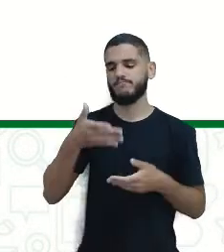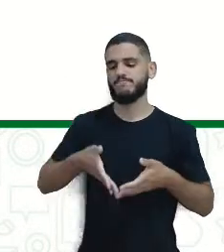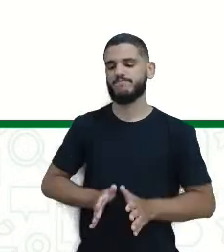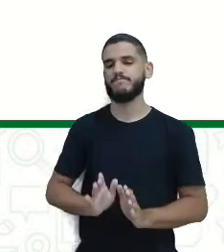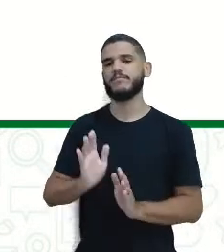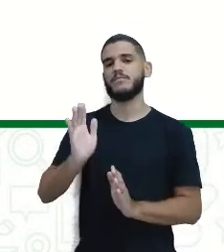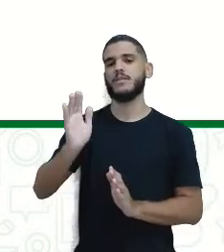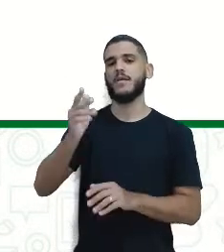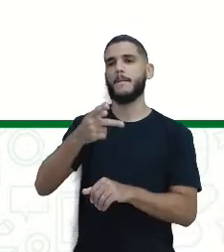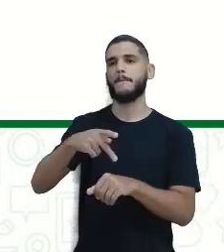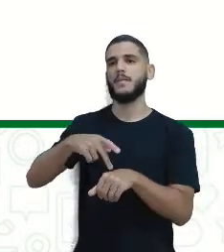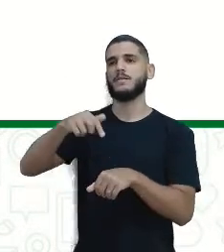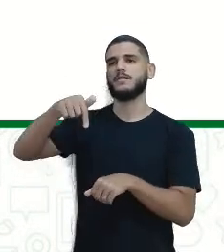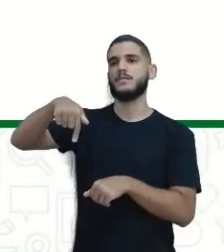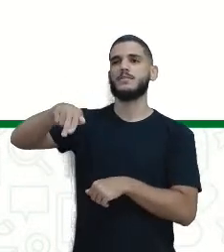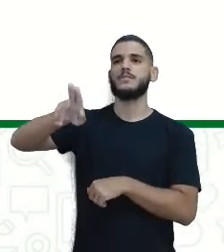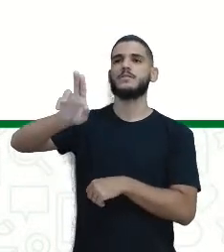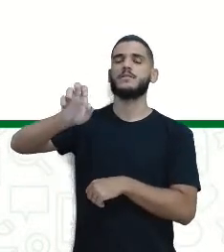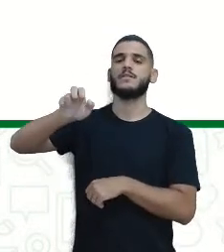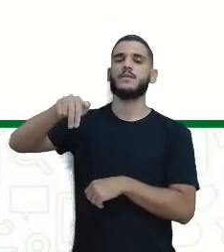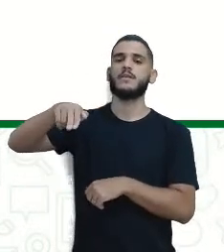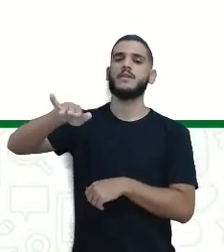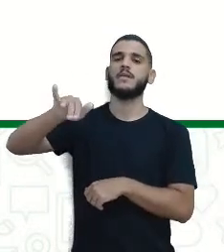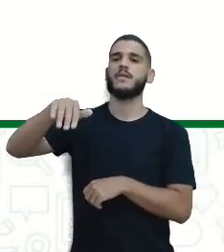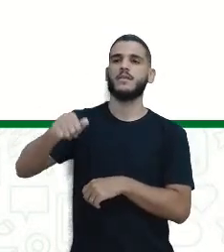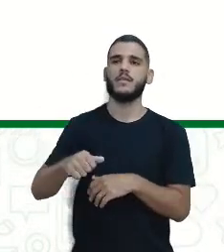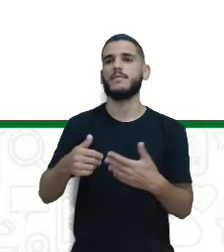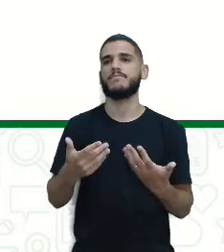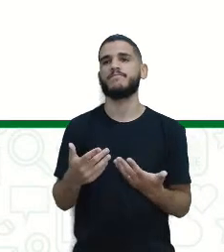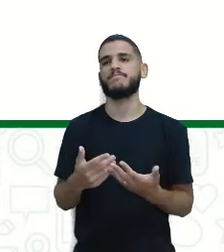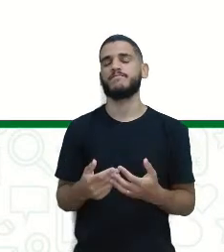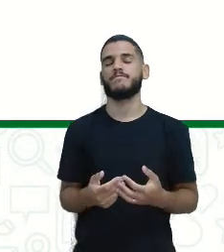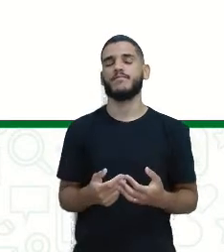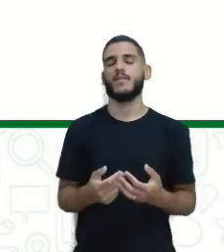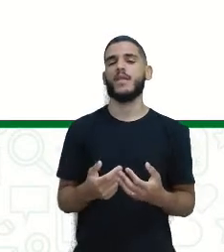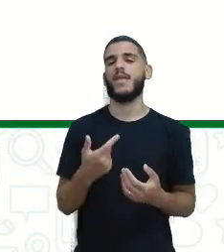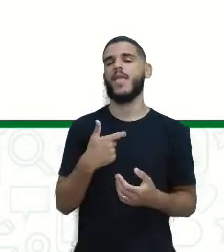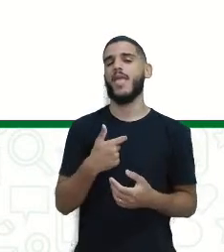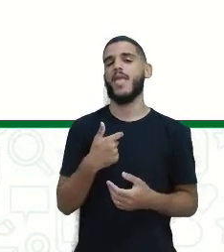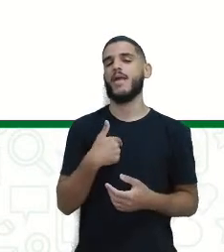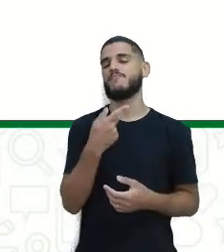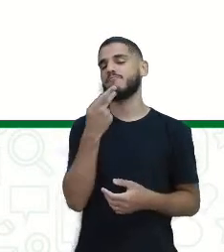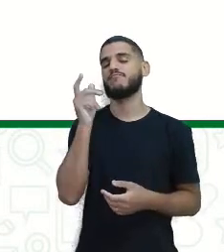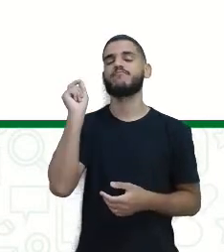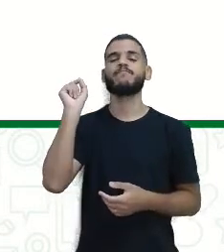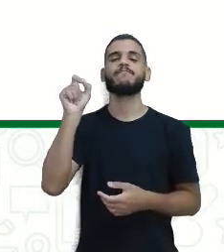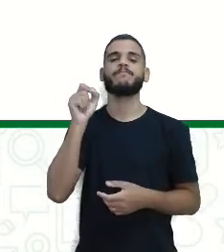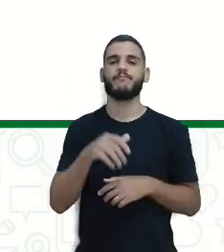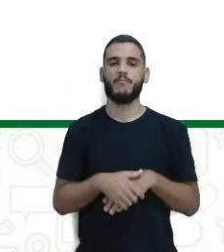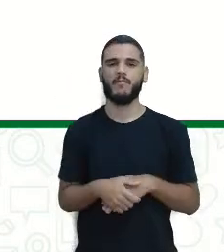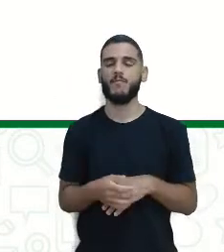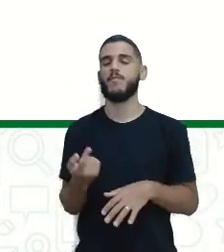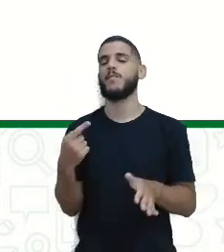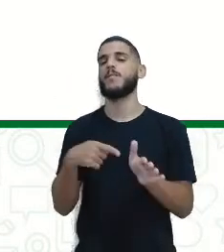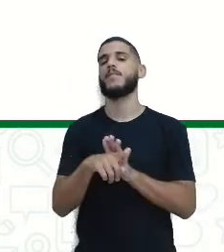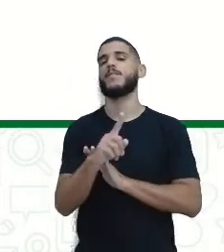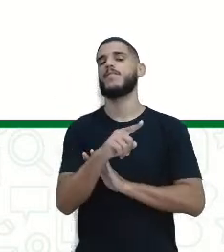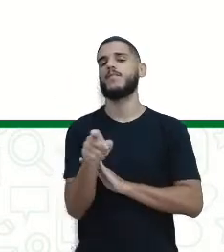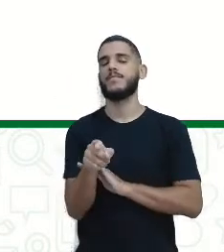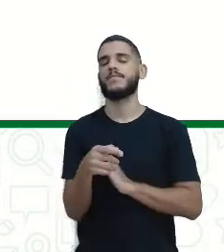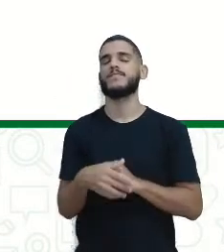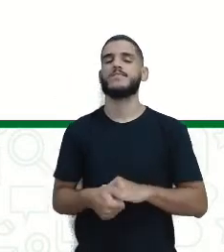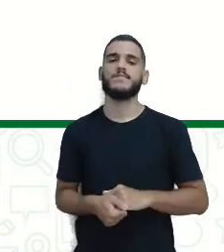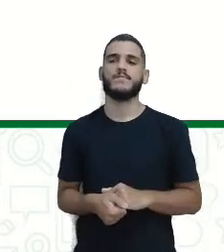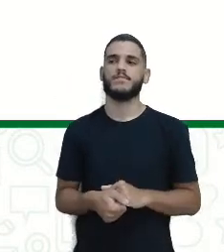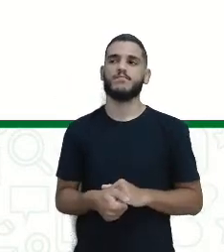Quênia, de quem eu estou falando? A gente está vendo a aula e aí eu faço essa pergunta a vocês. Se eu disser